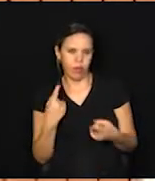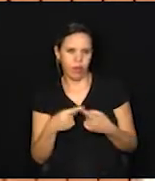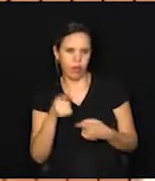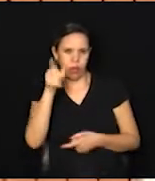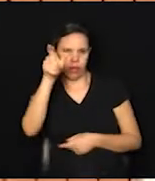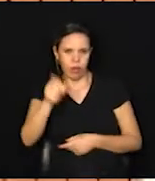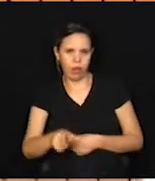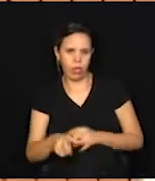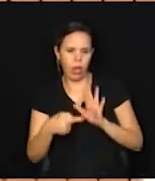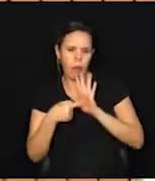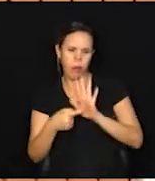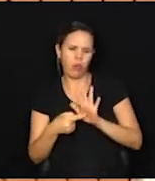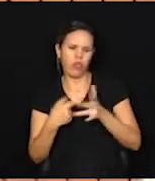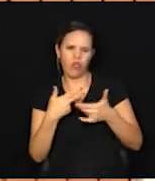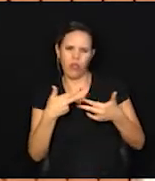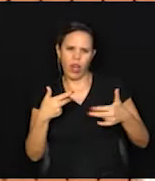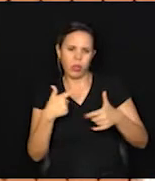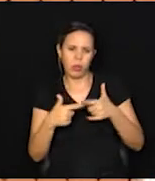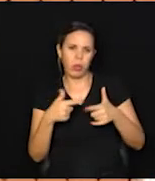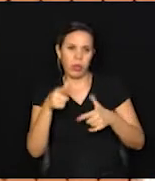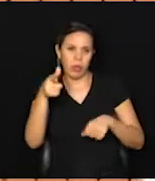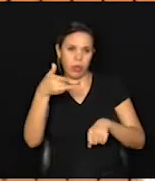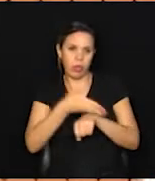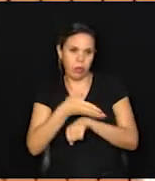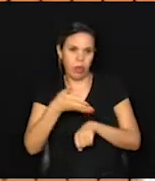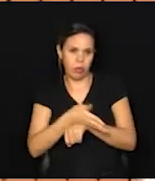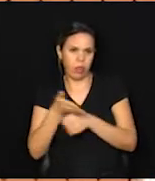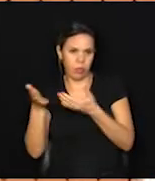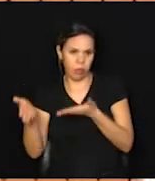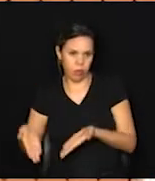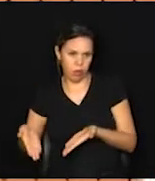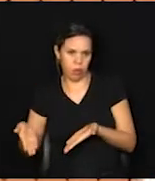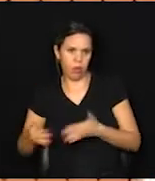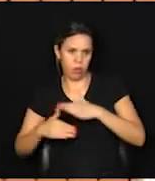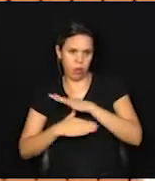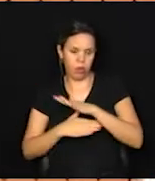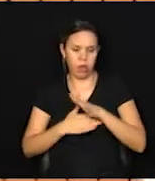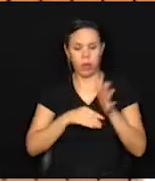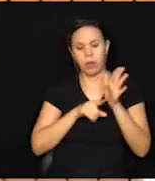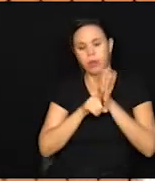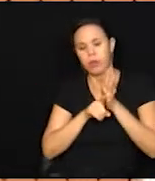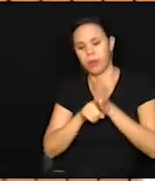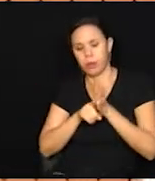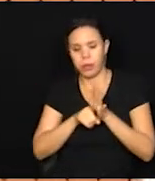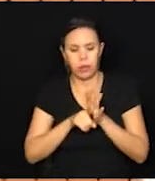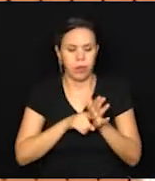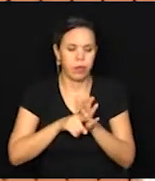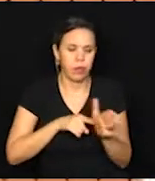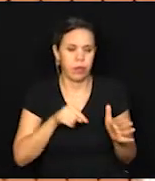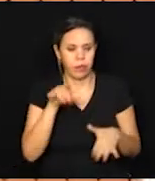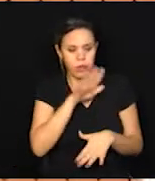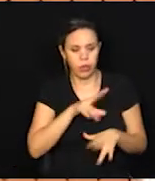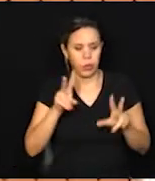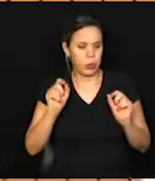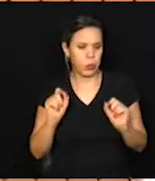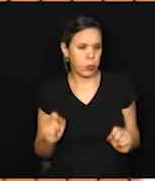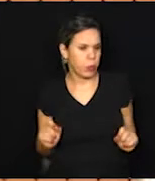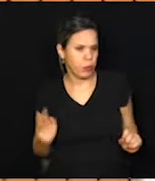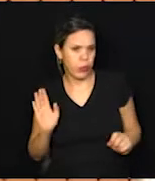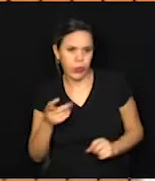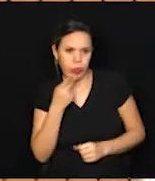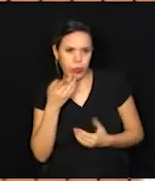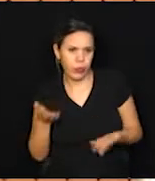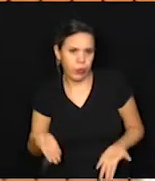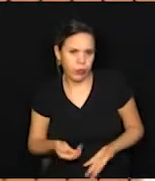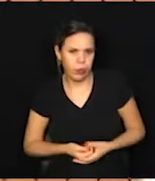você apontou vários cenários. Primeiro que você participou de uma pesquisa randomizada, né? Como já foi dito